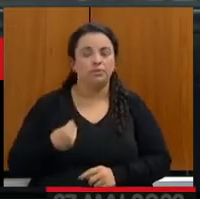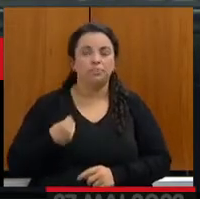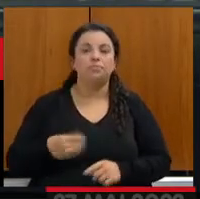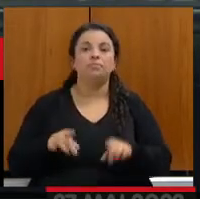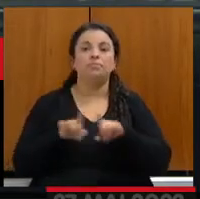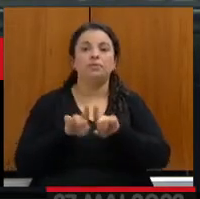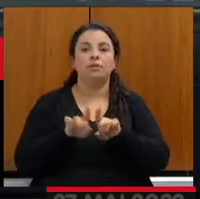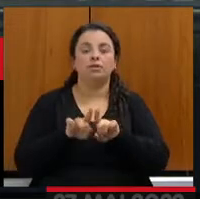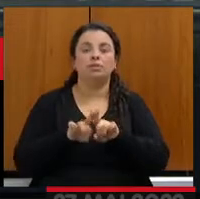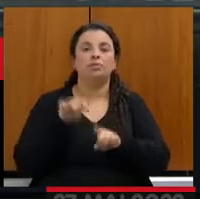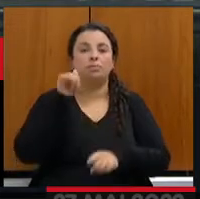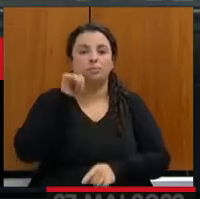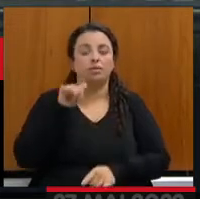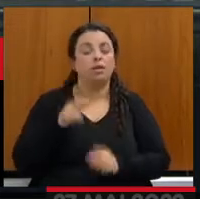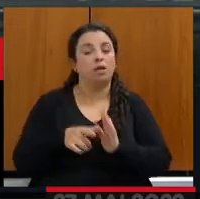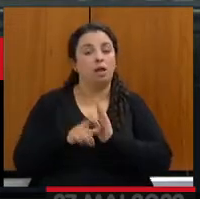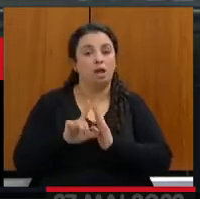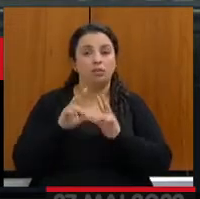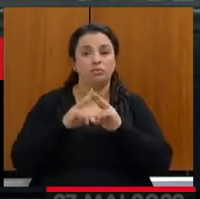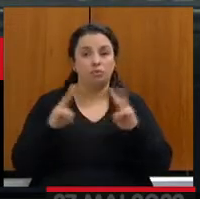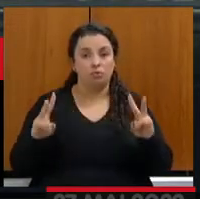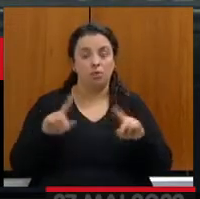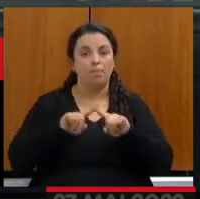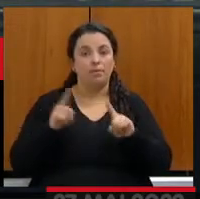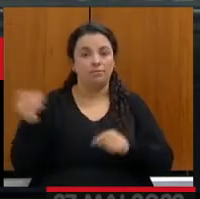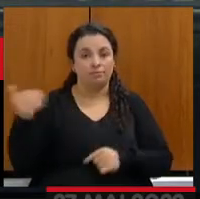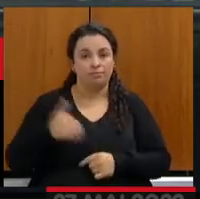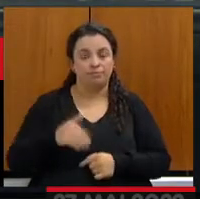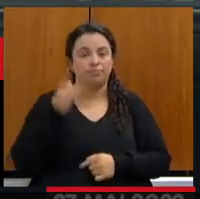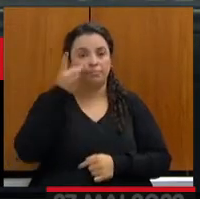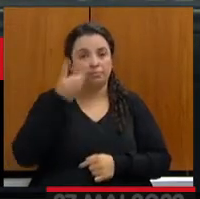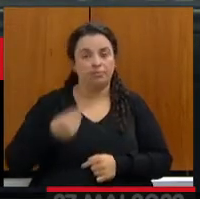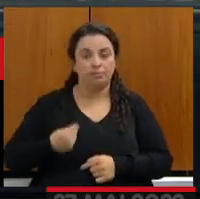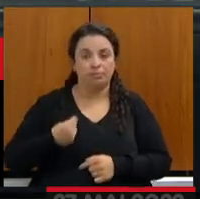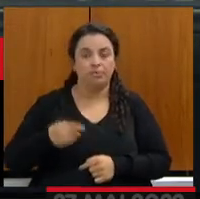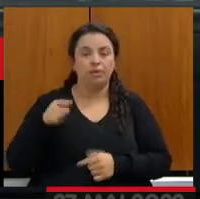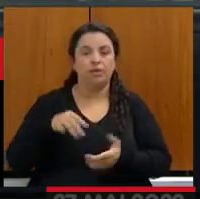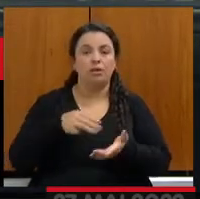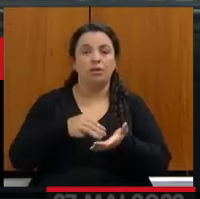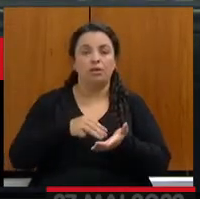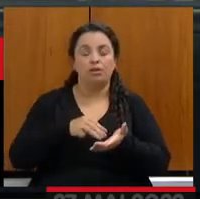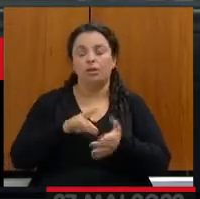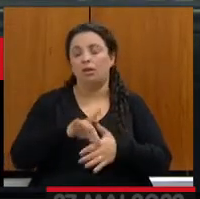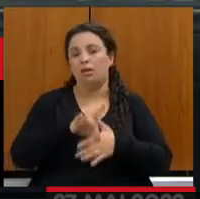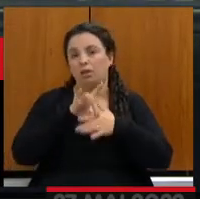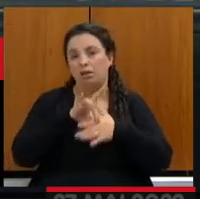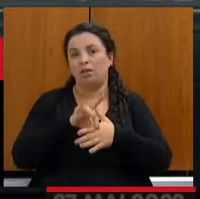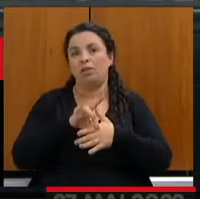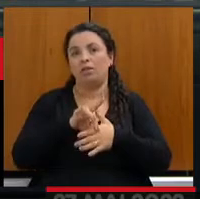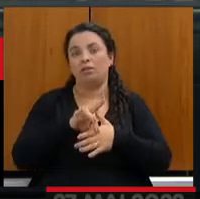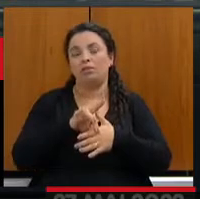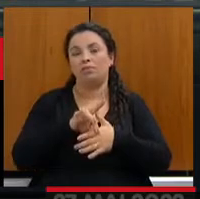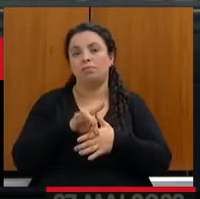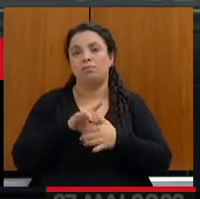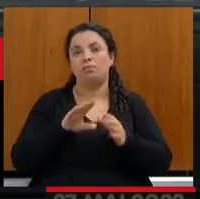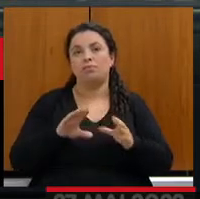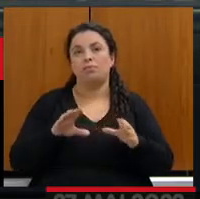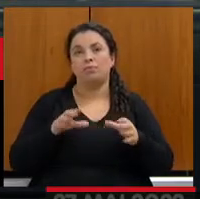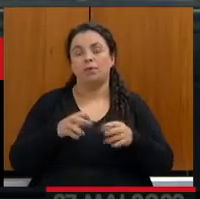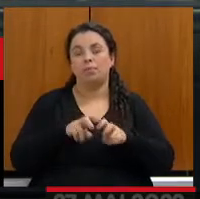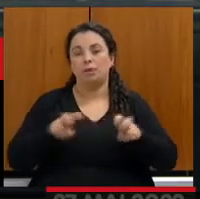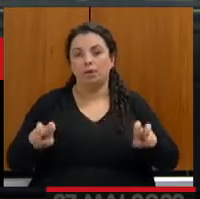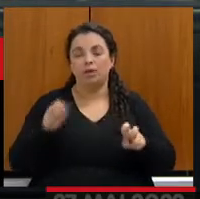virtual porém está vindo aqui para Assembleia vida da bancada feminina e membro da comissão de defesa dos direitos da mulher na Assembleia